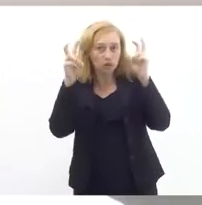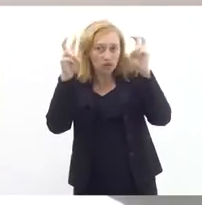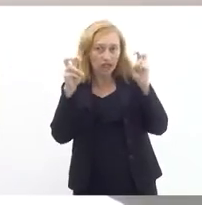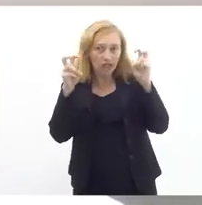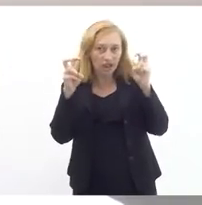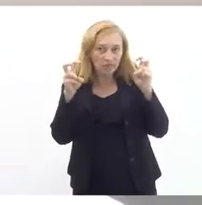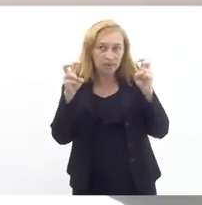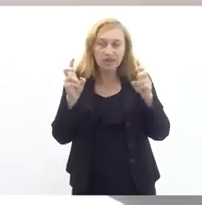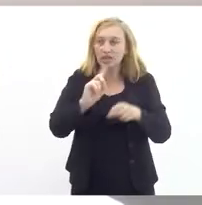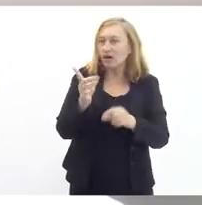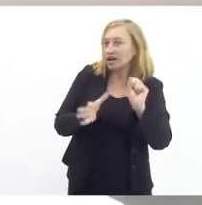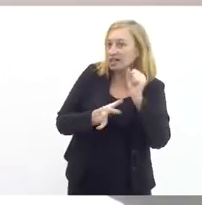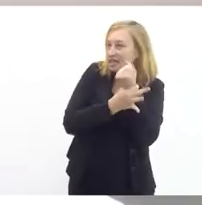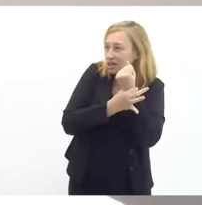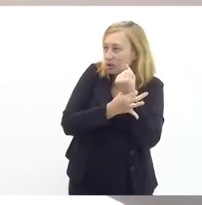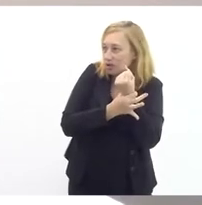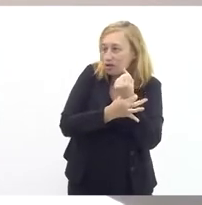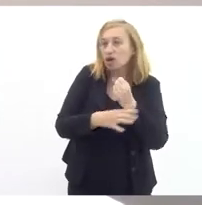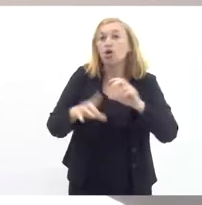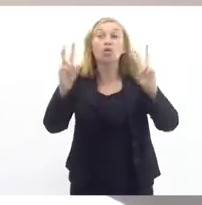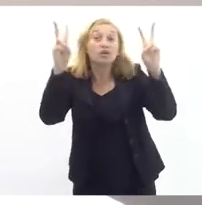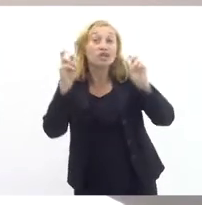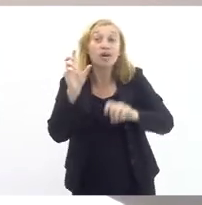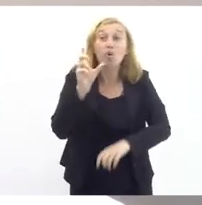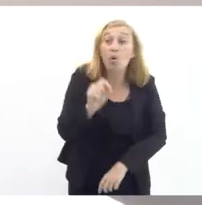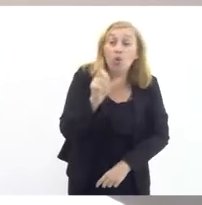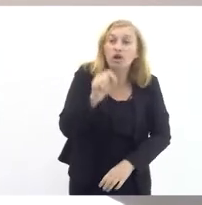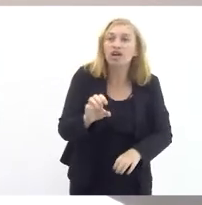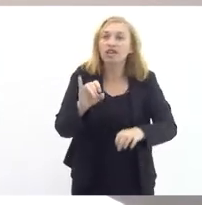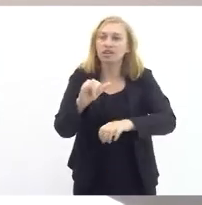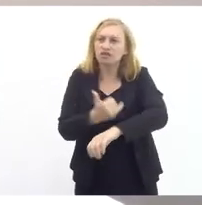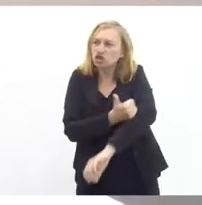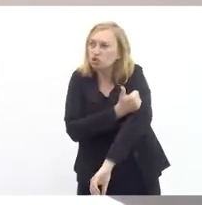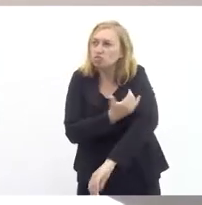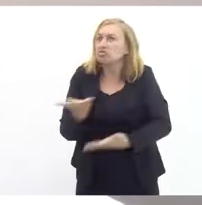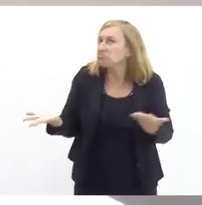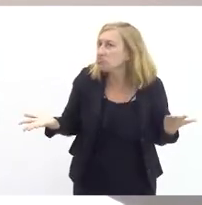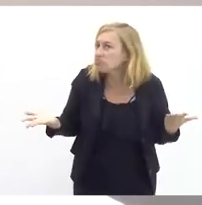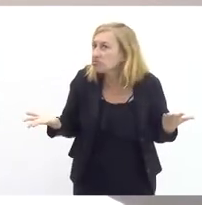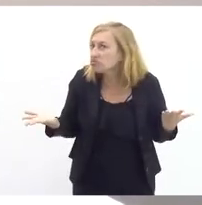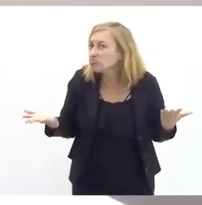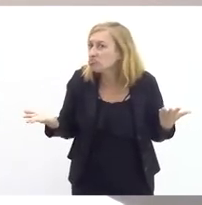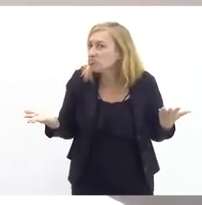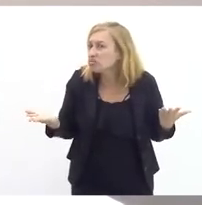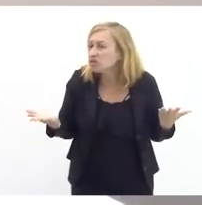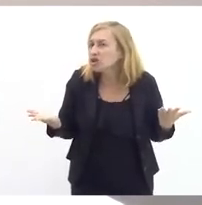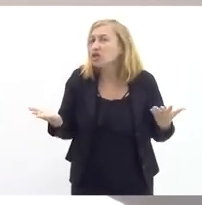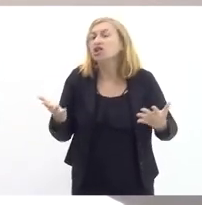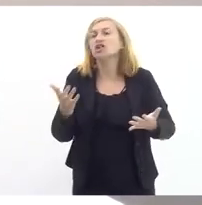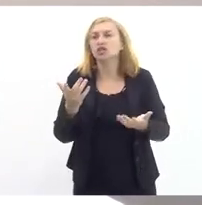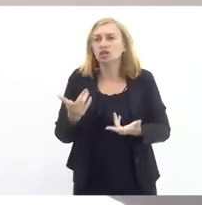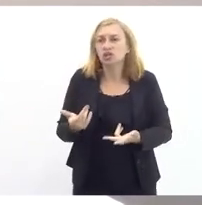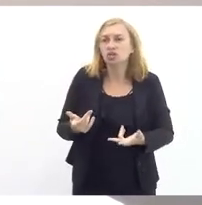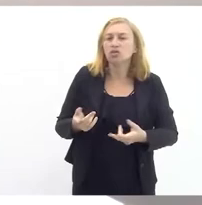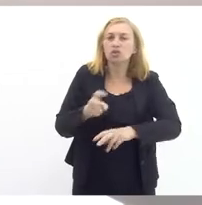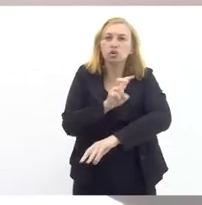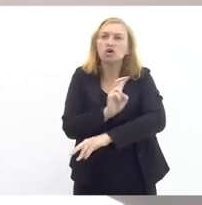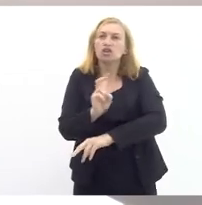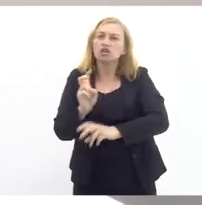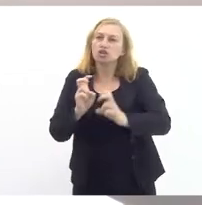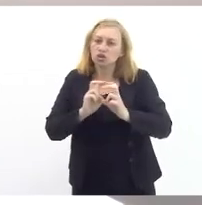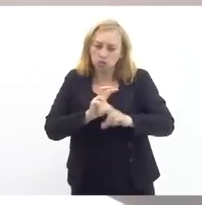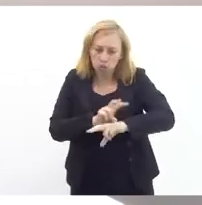da segurança, hoje o tema era o quê? Infraestrutura. Quando a gente fala de infraestrutura, a gente fala dormente, dos trilhos,